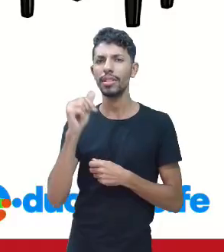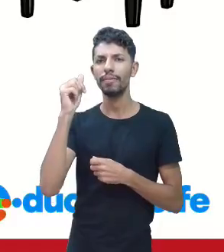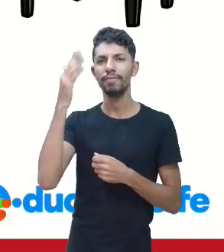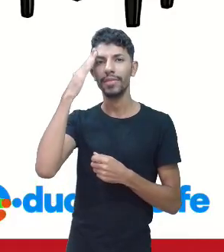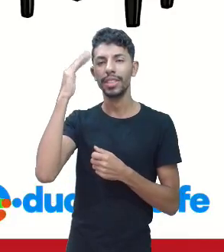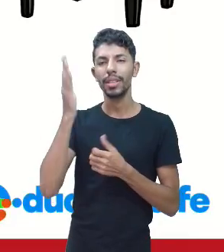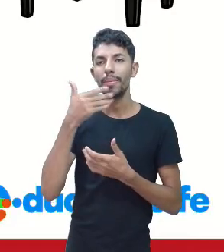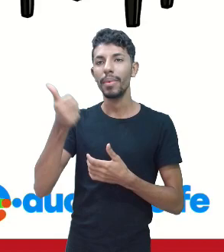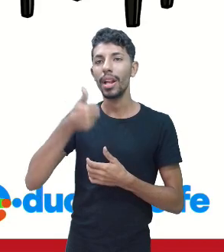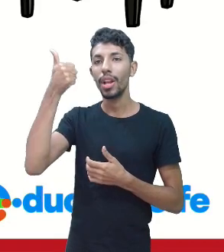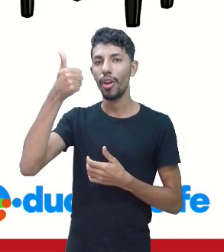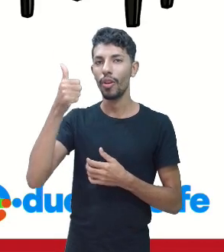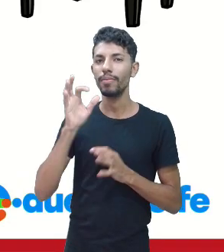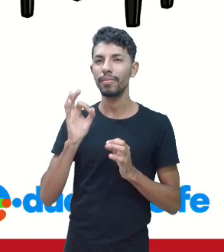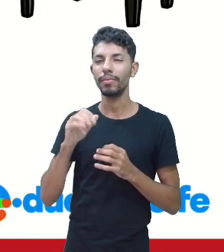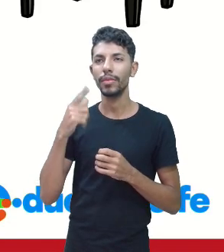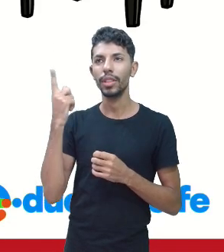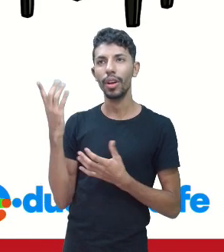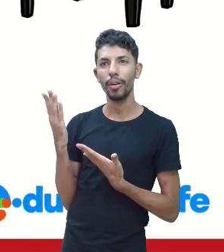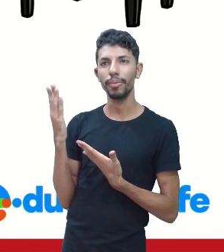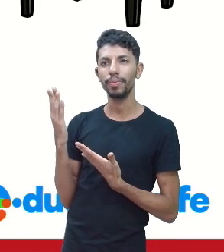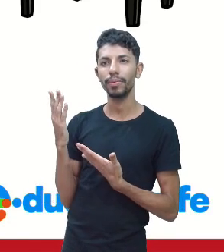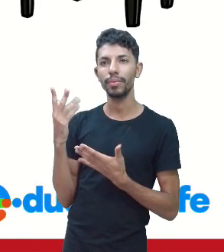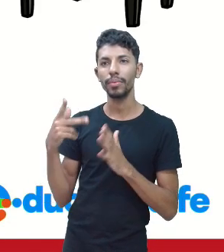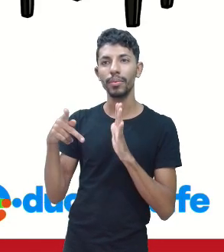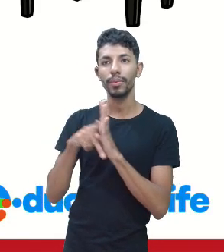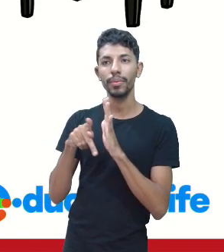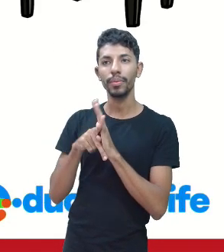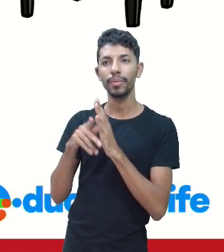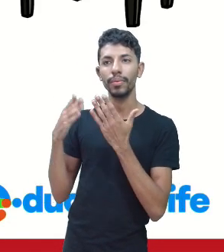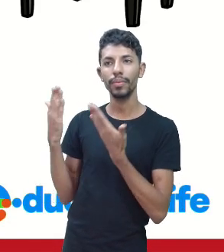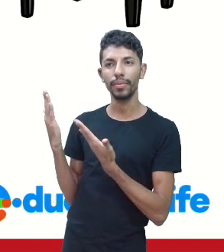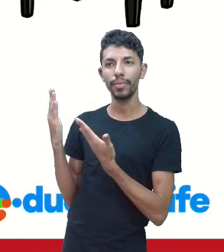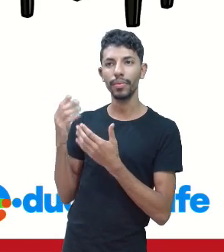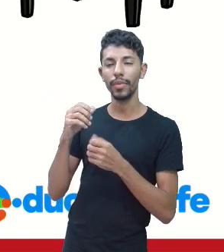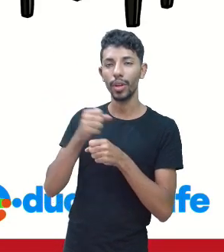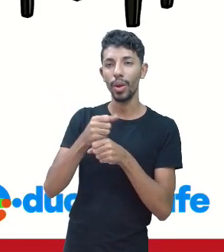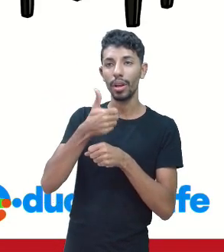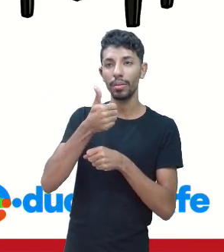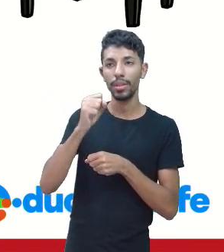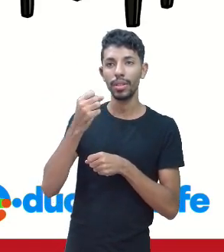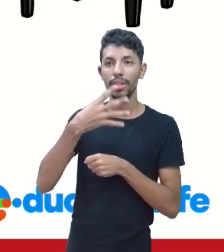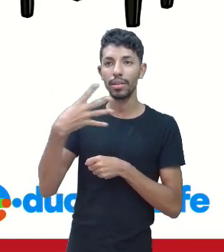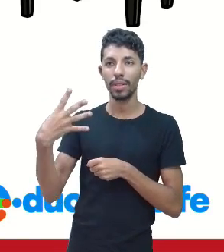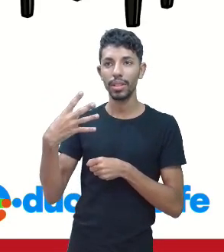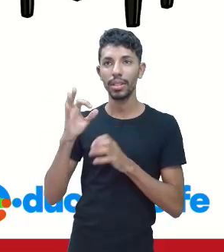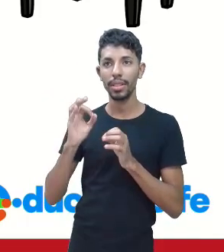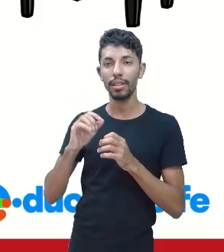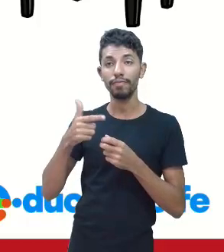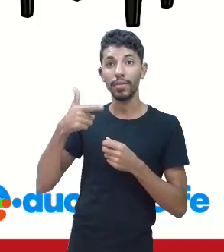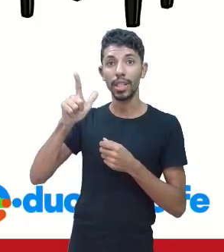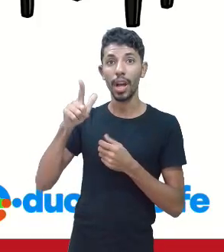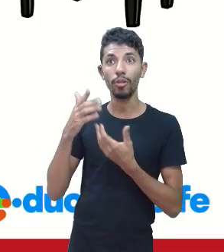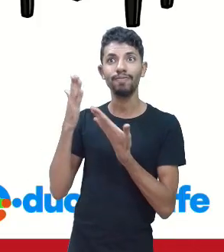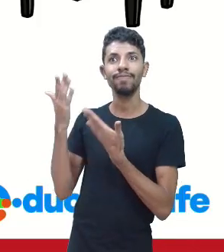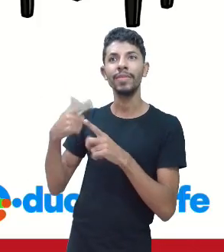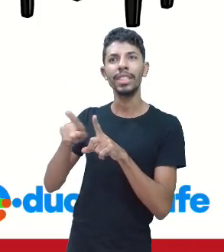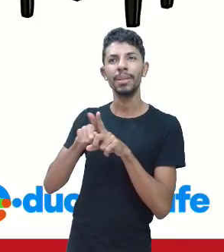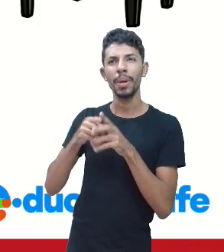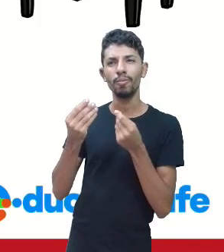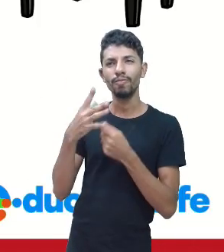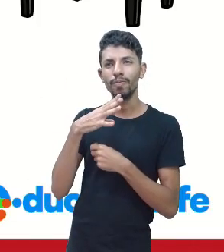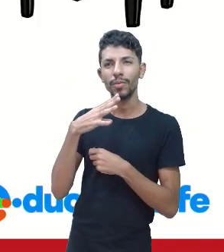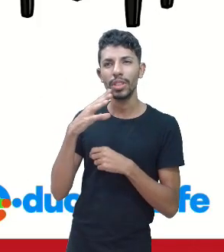delas é a proclamação da independência do François-René Moreau, de 1844, e a outra, muito conhecida, do